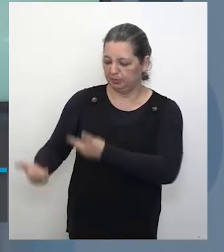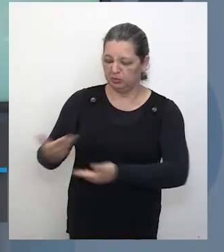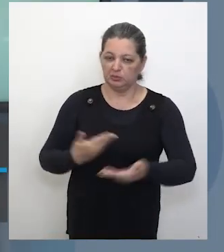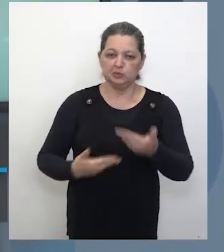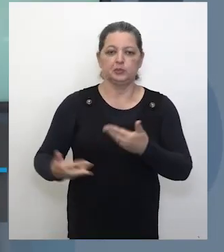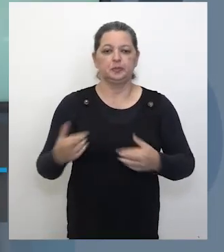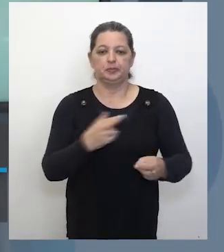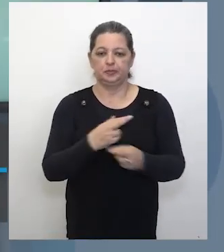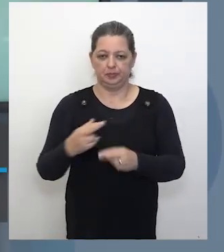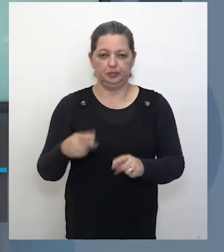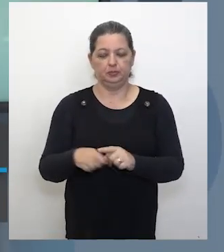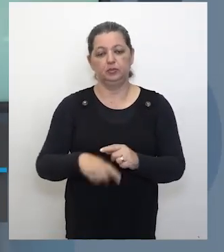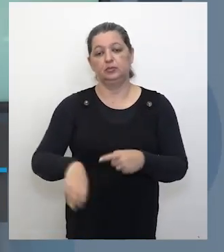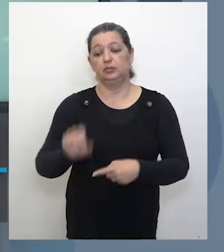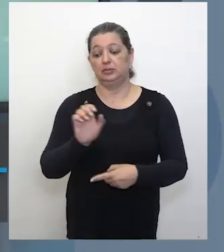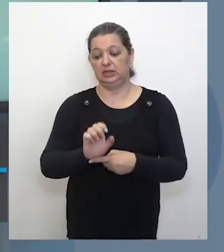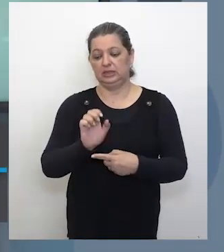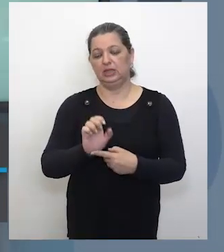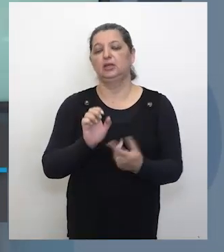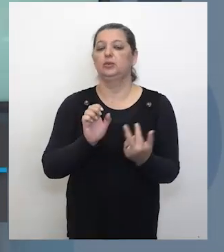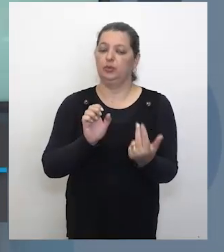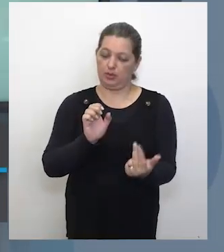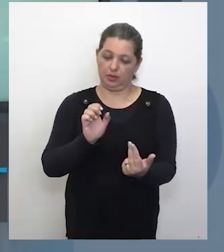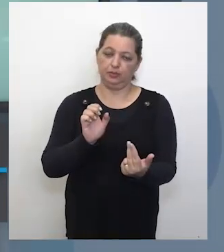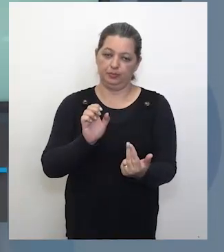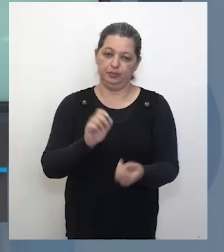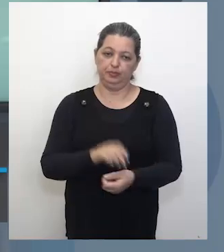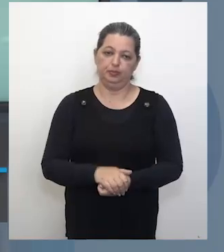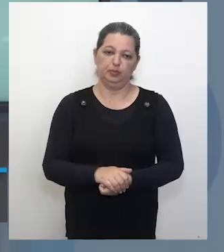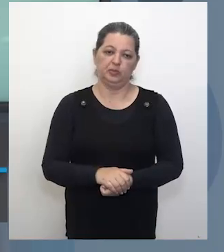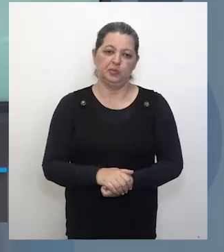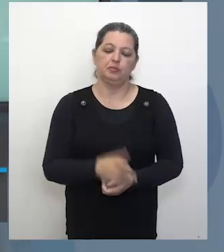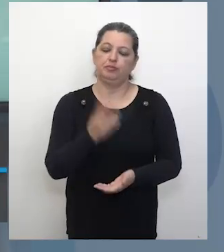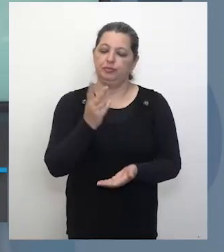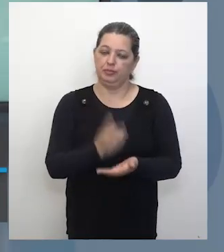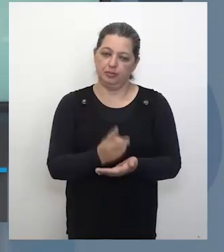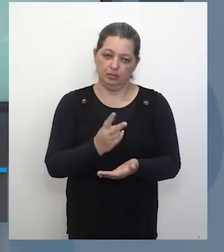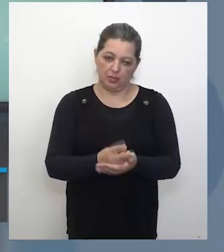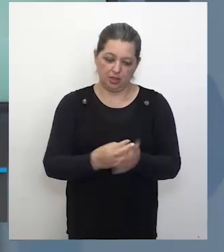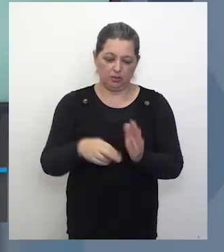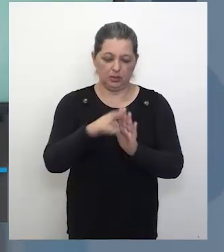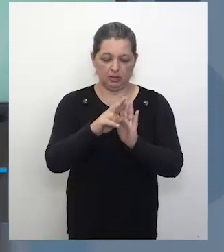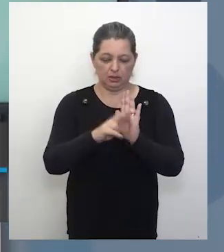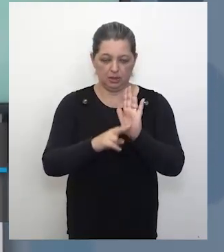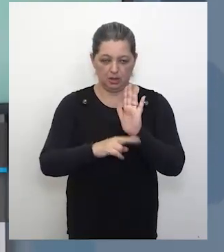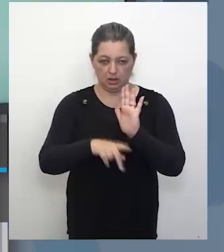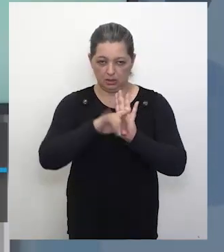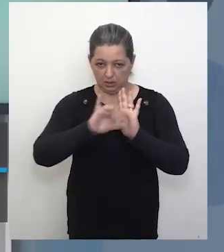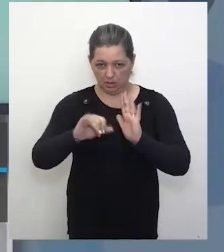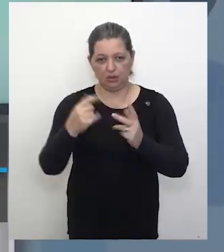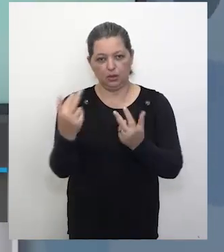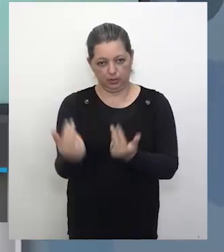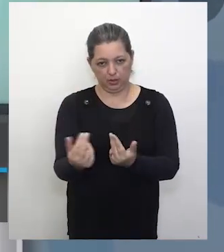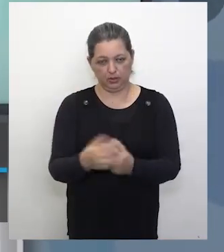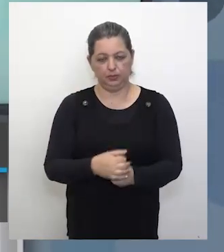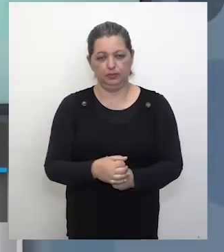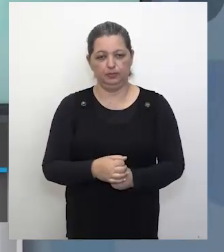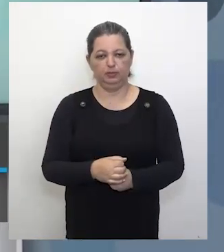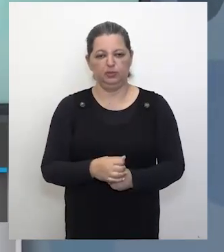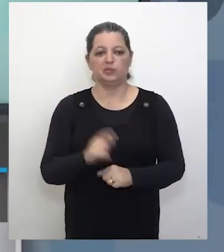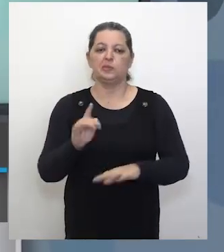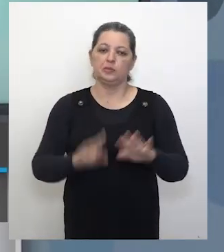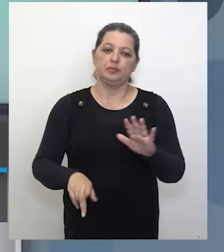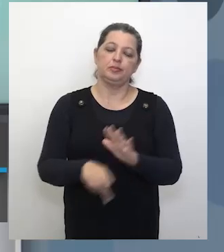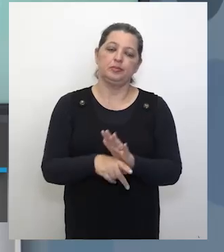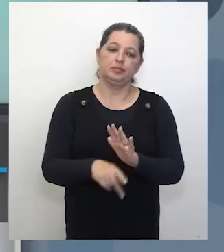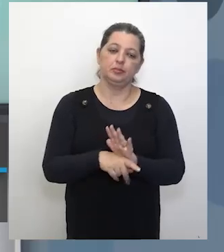mesmo estado. Uhum. Então, juridicamente, elas vão responder às mesmas normas estatais, tá? A gente sabe que tem algumas legislações que diferem